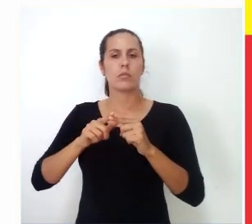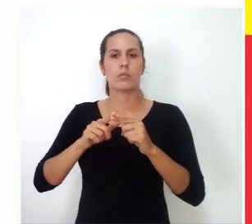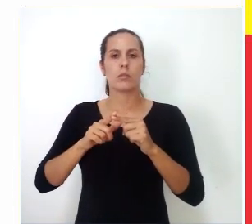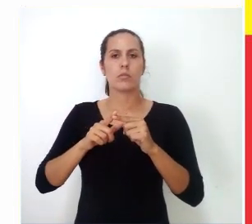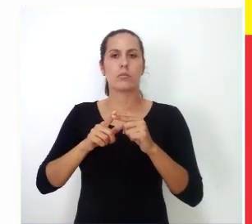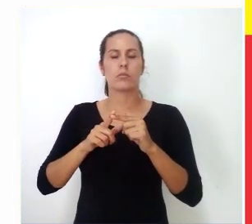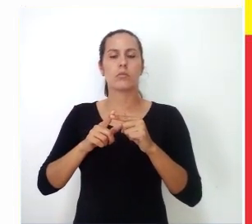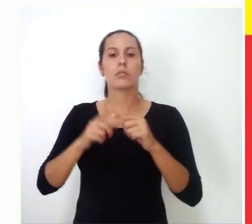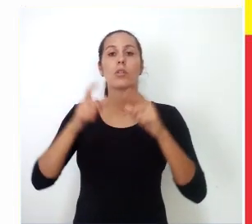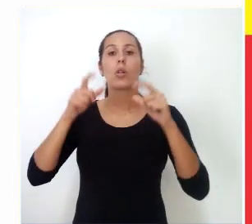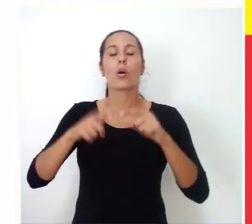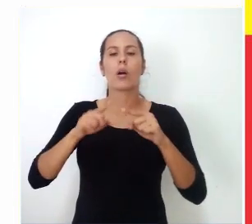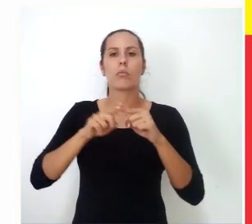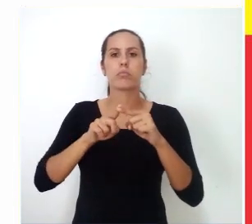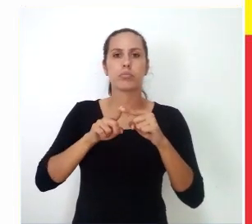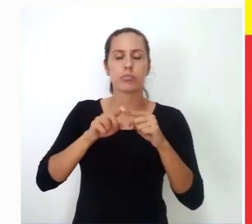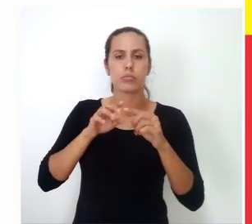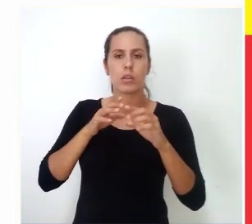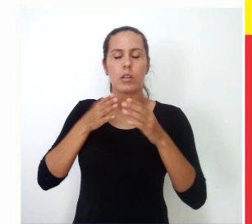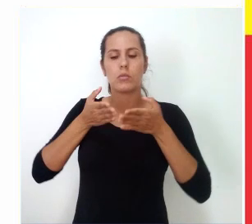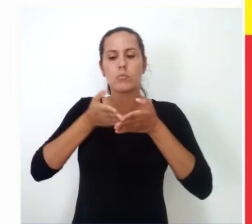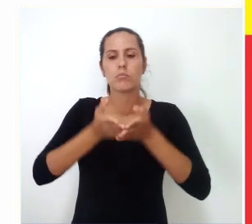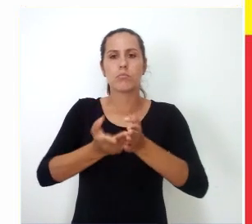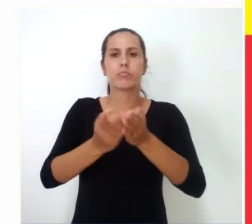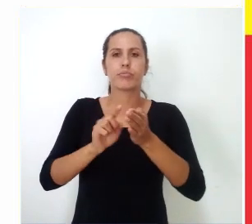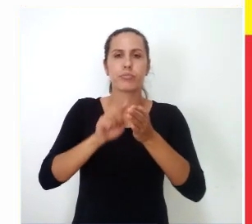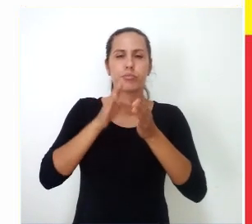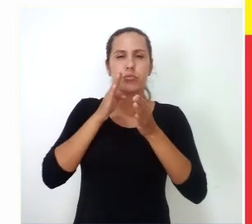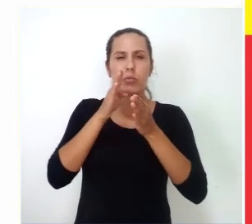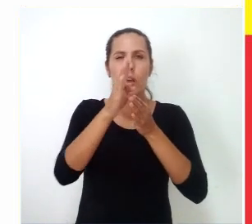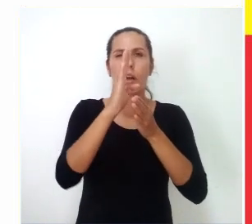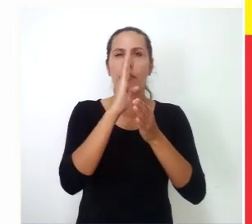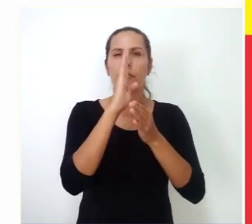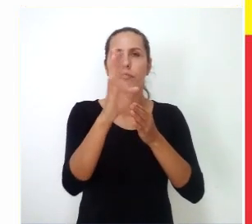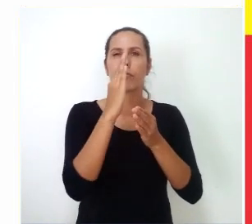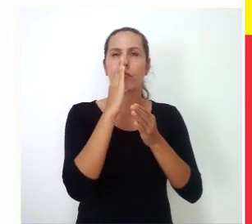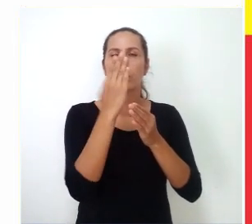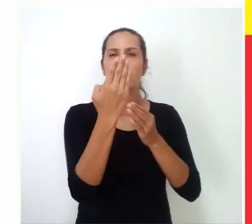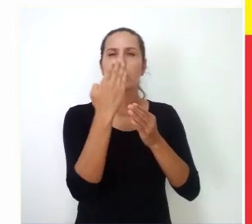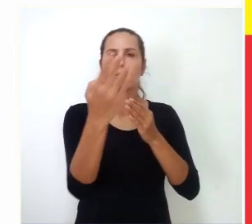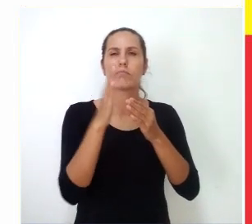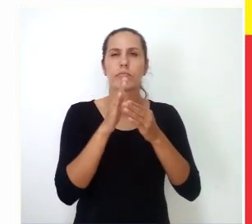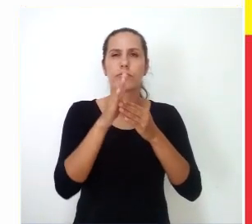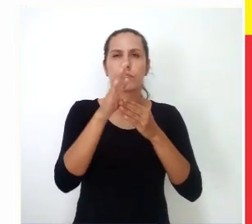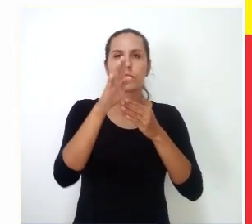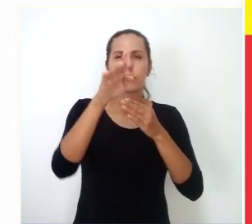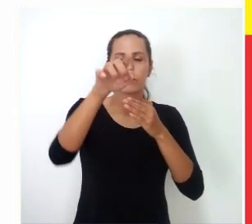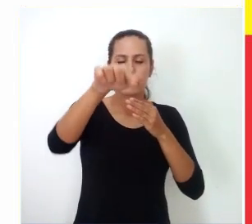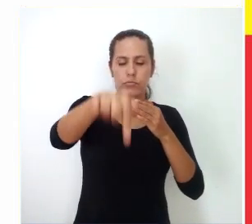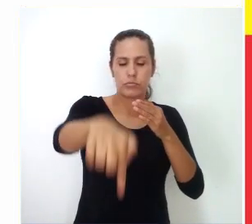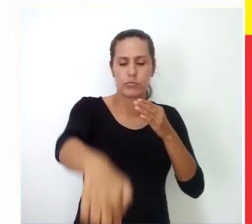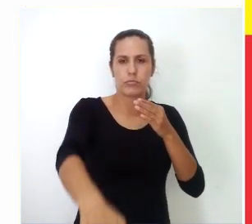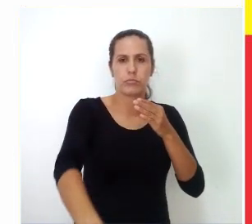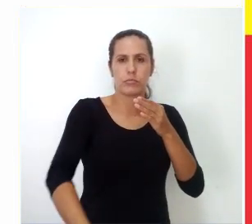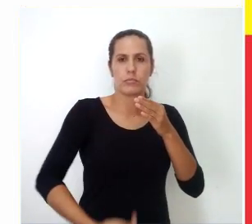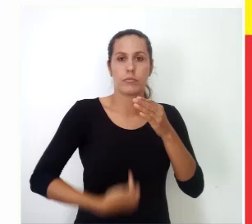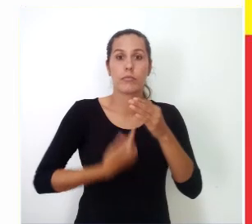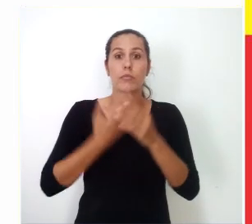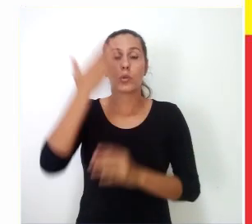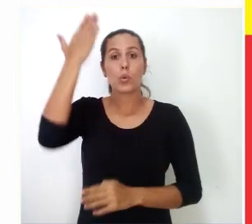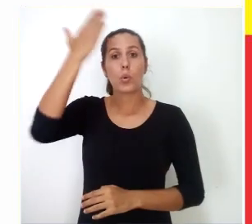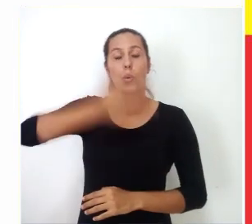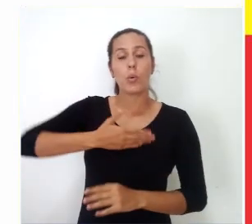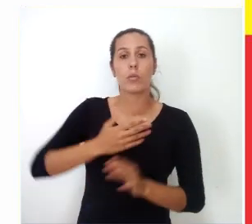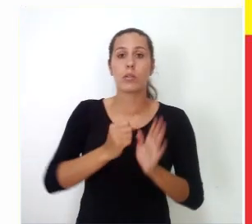Ele saiu de um local e voltou para o mesmo local, comprovando no século